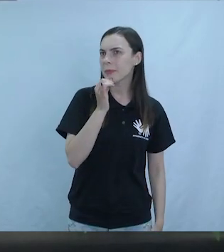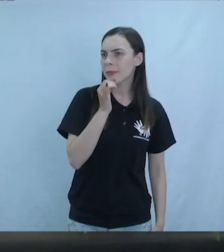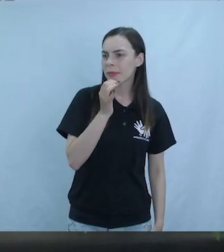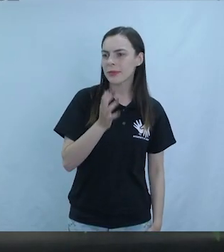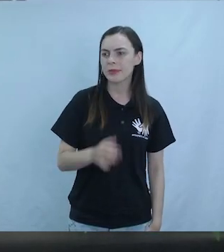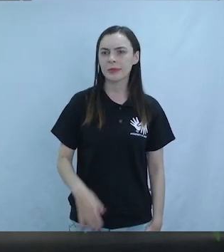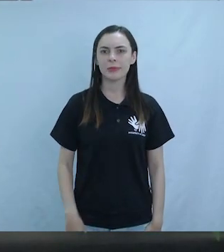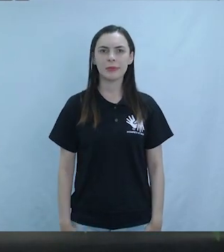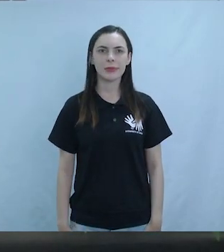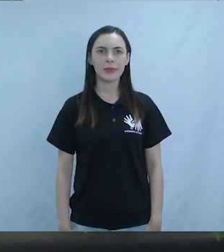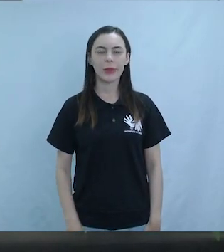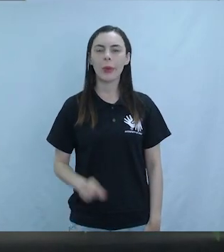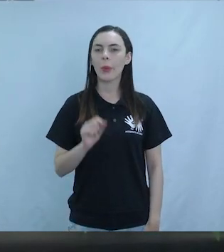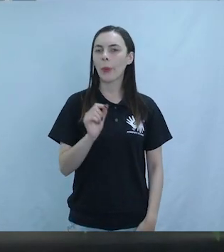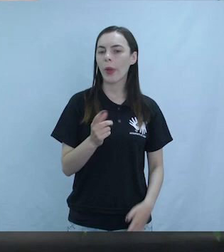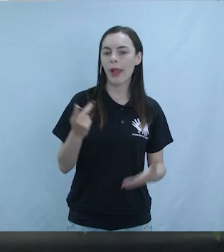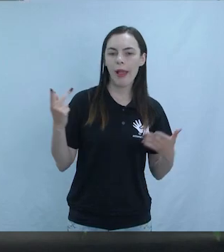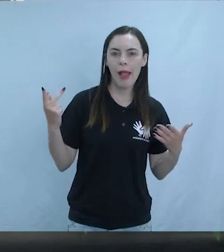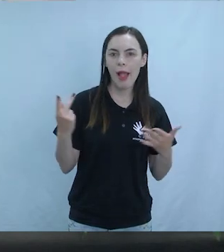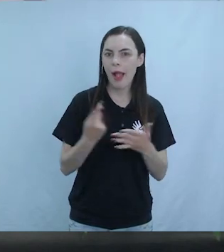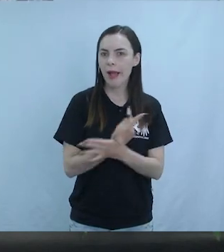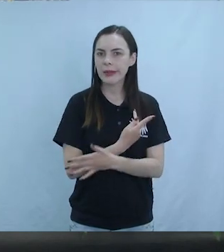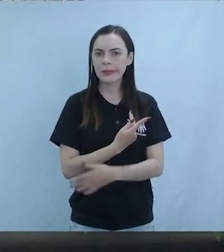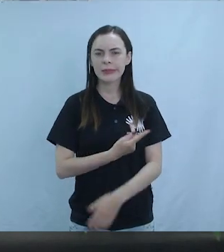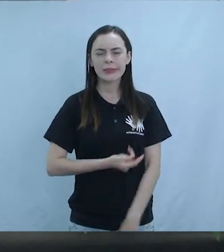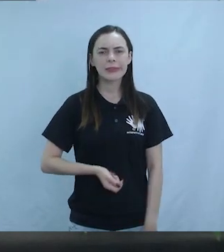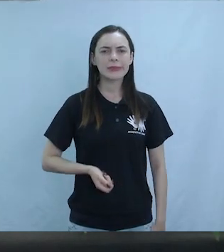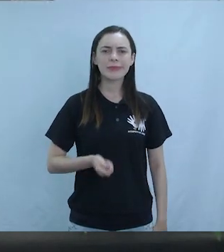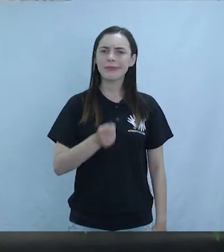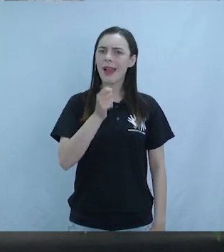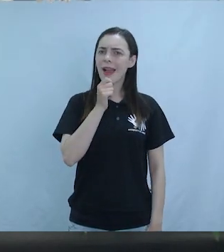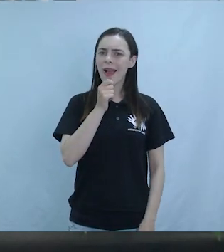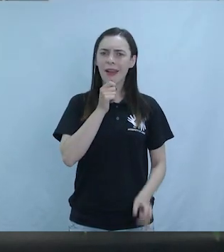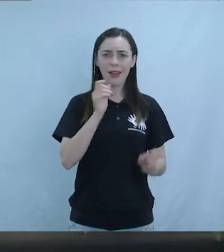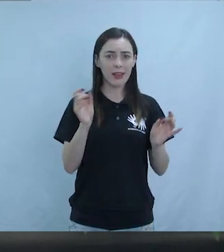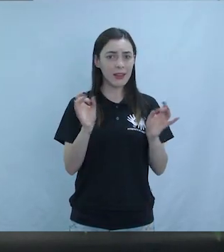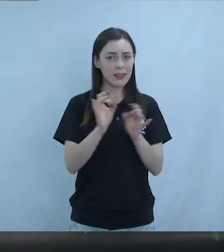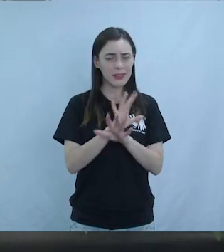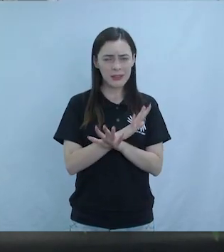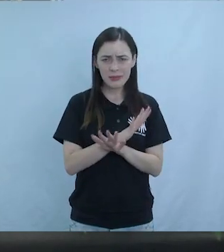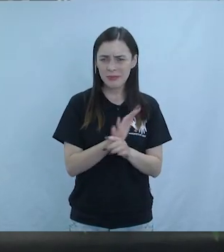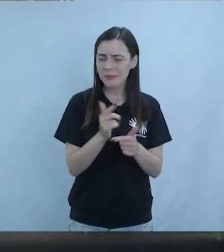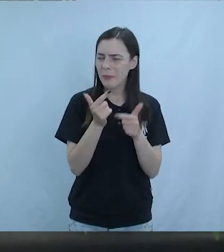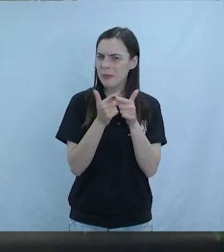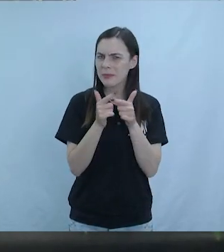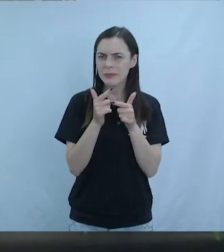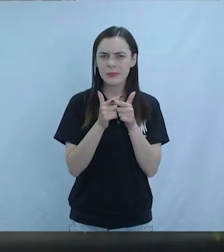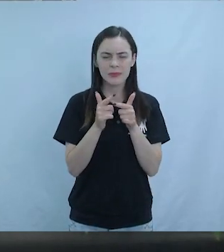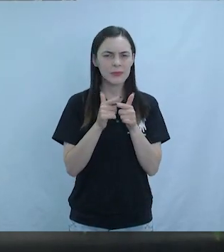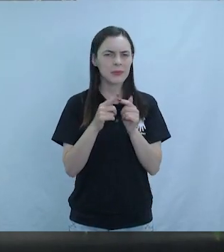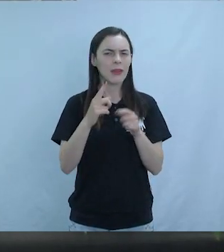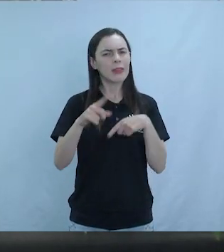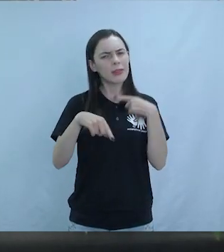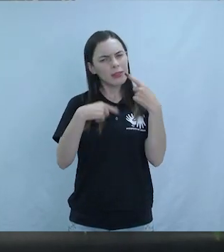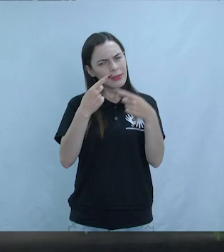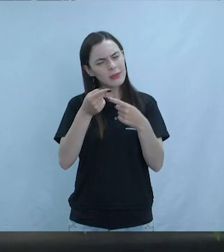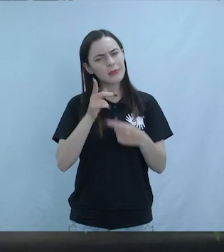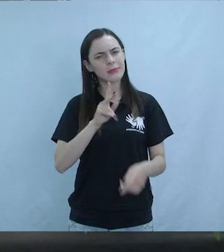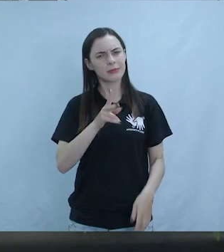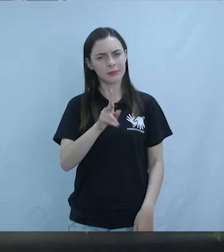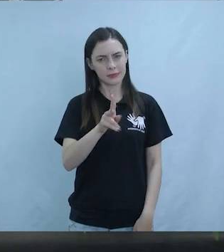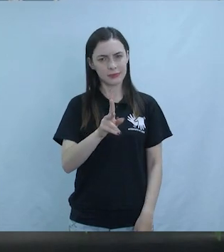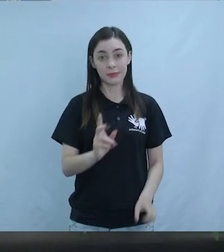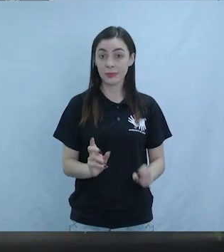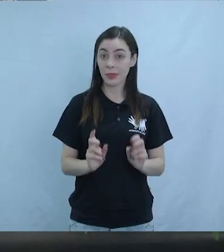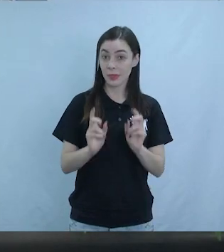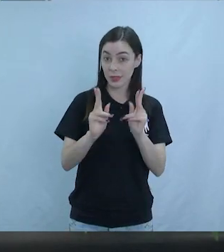de repente acontece de você não ter terminado o seu desenho, não tem problema,